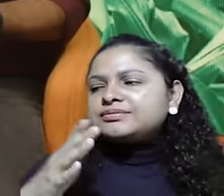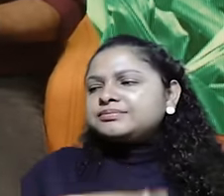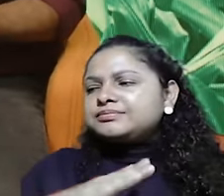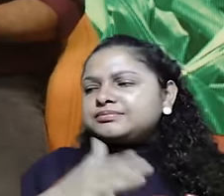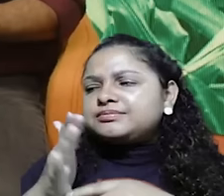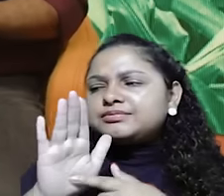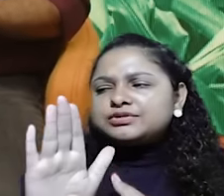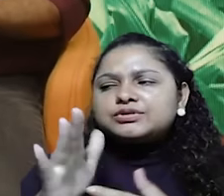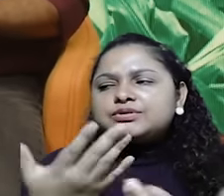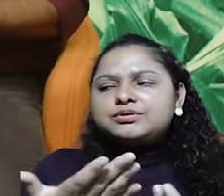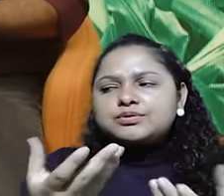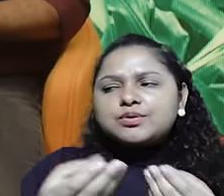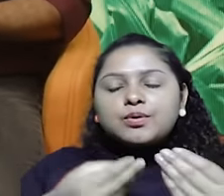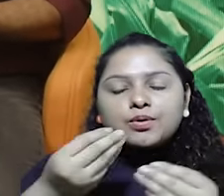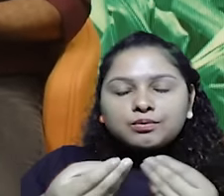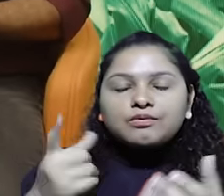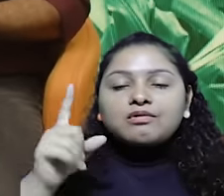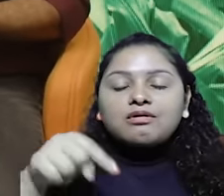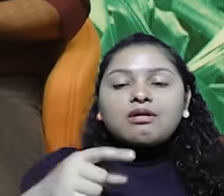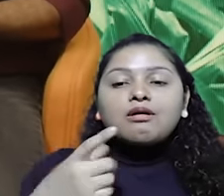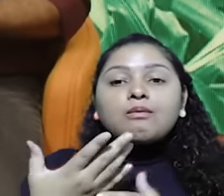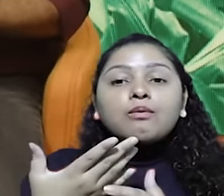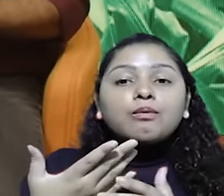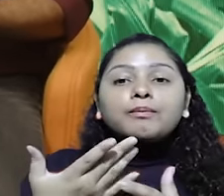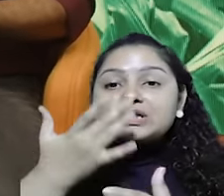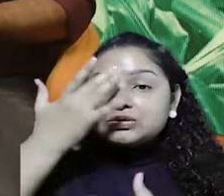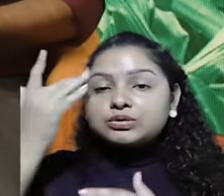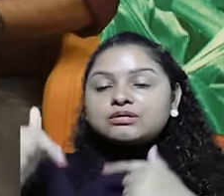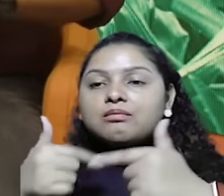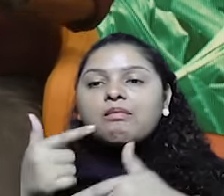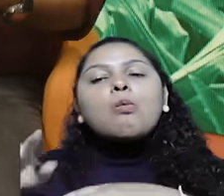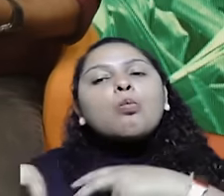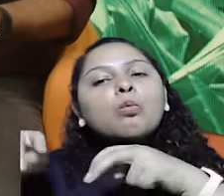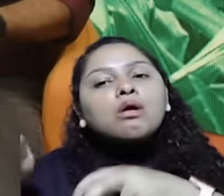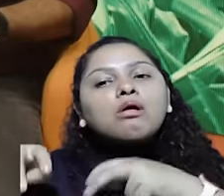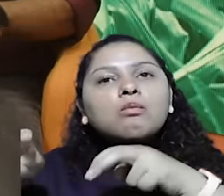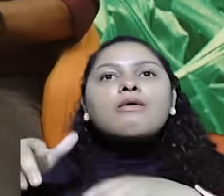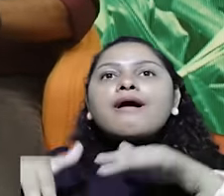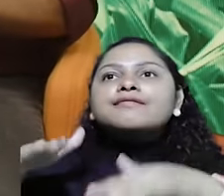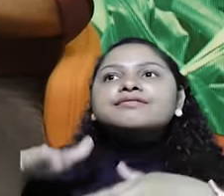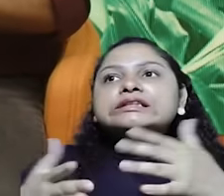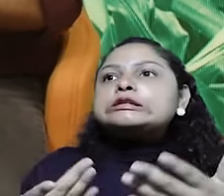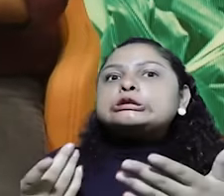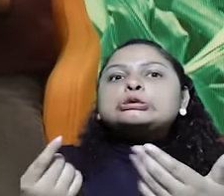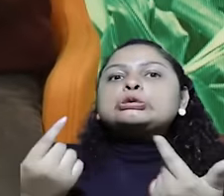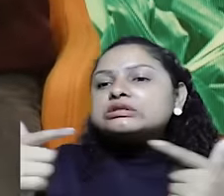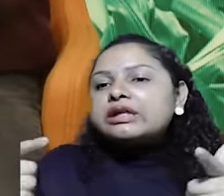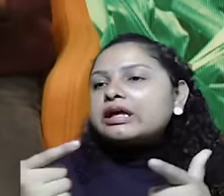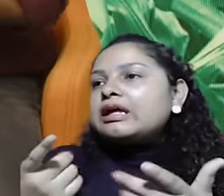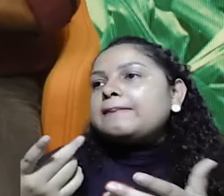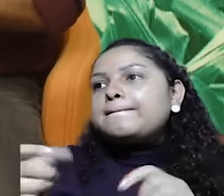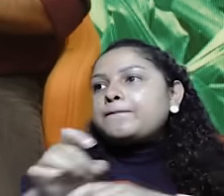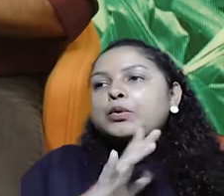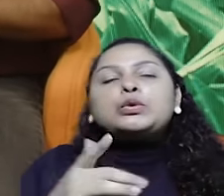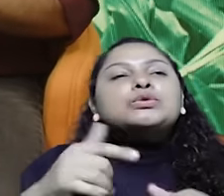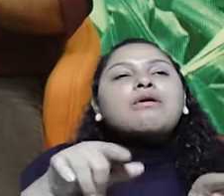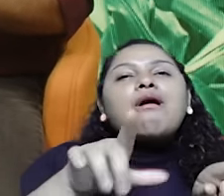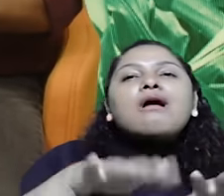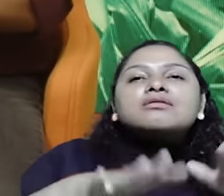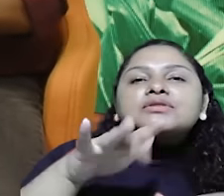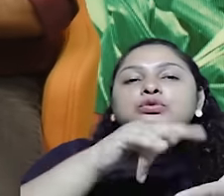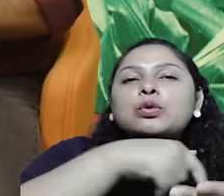a realidade de como é o o produtor rural nem sempre ele tá todo bem parado os papéis Estão no local